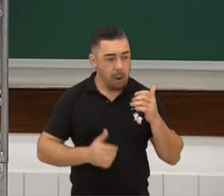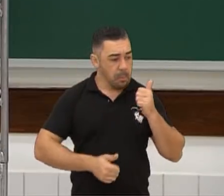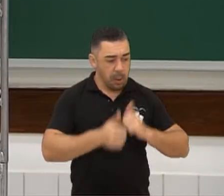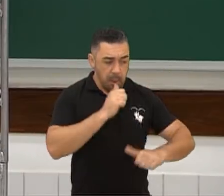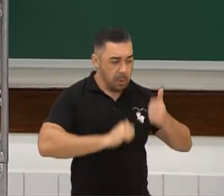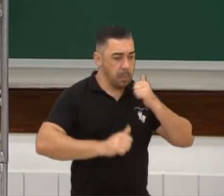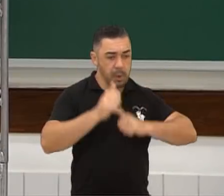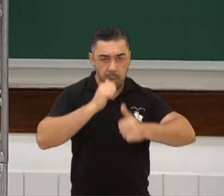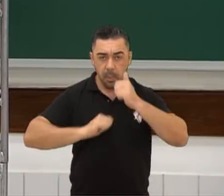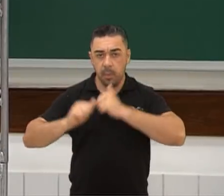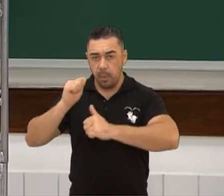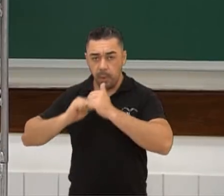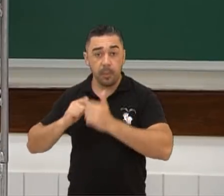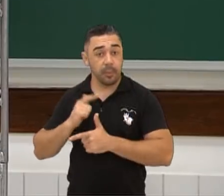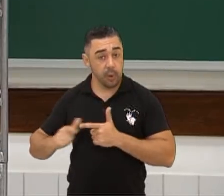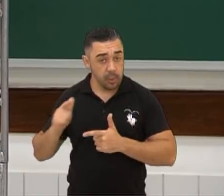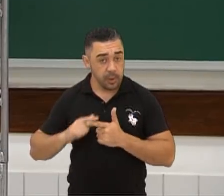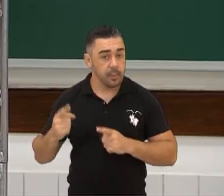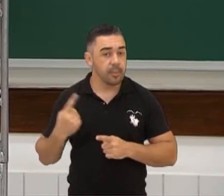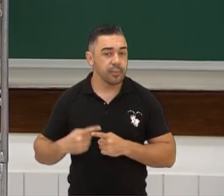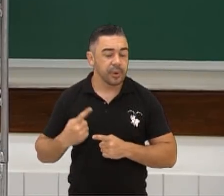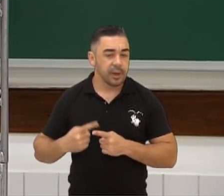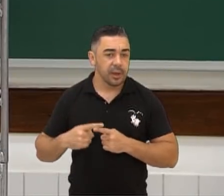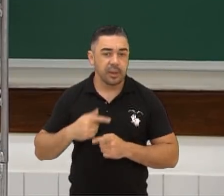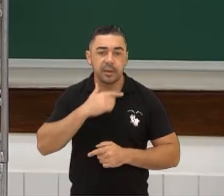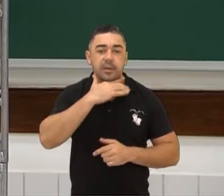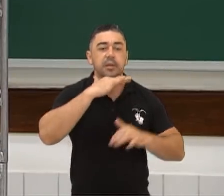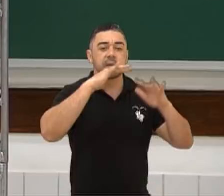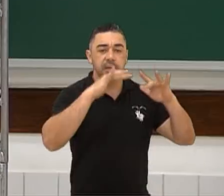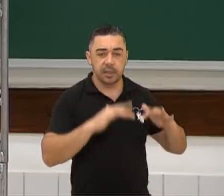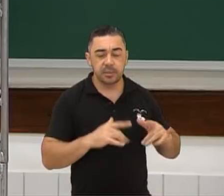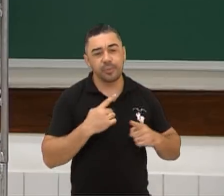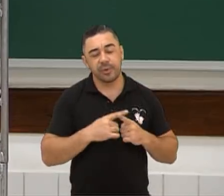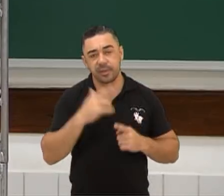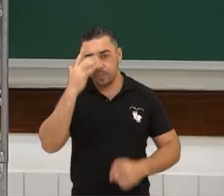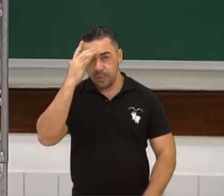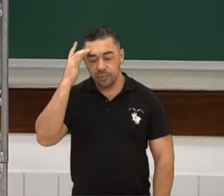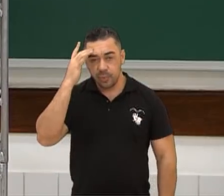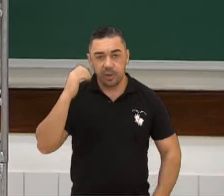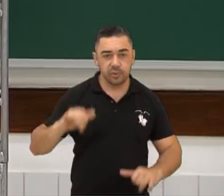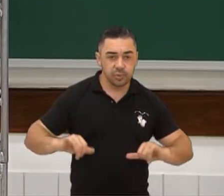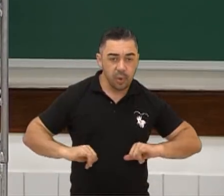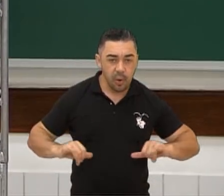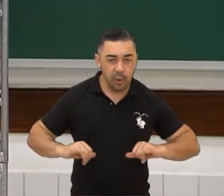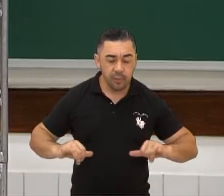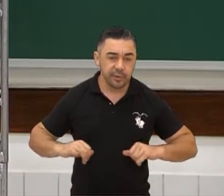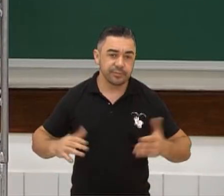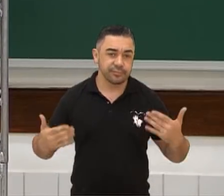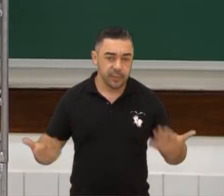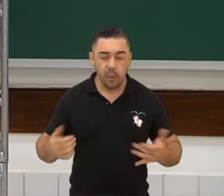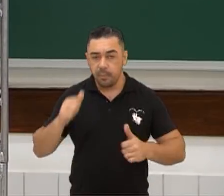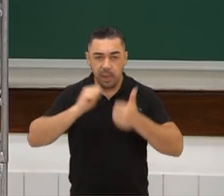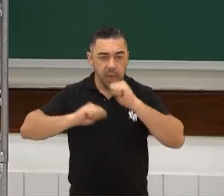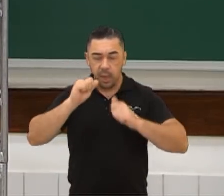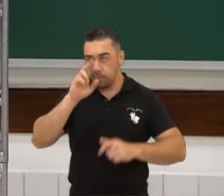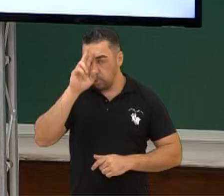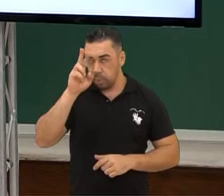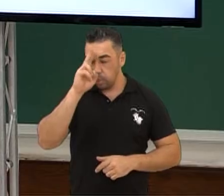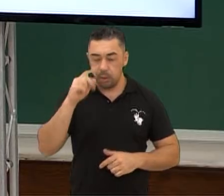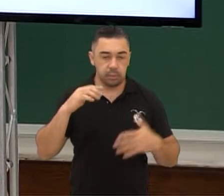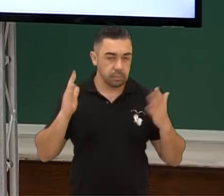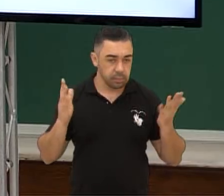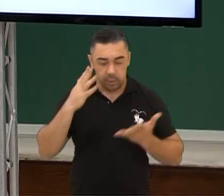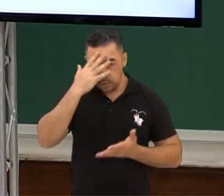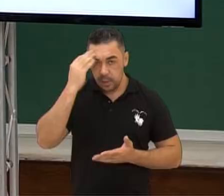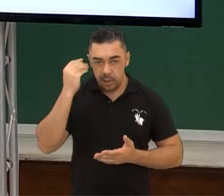grande problema. Em meio a toda essa crise, um escape para as pessoas da sociedade soviética. E ainda, o